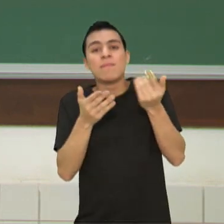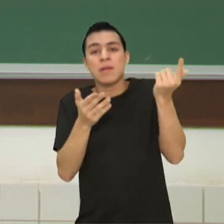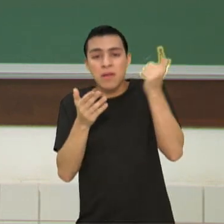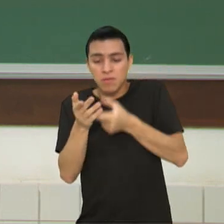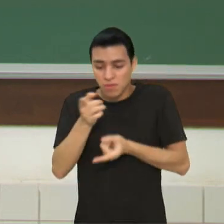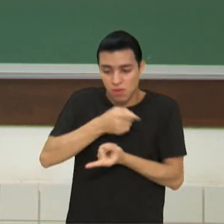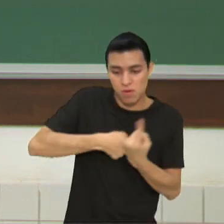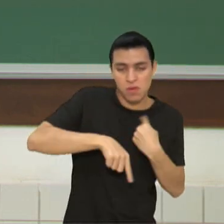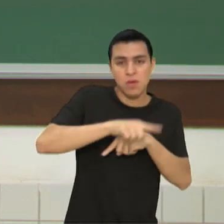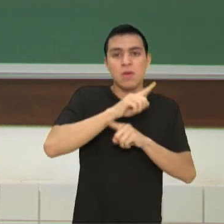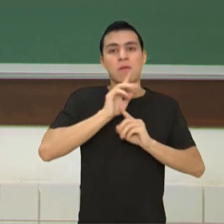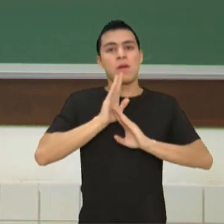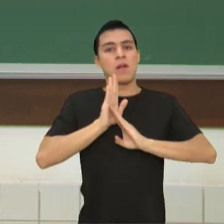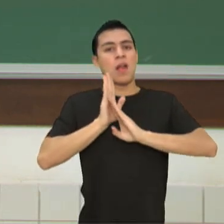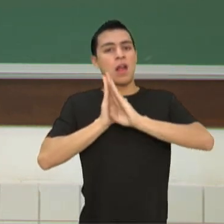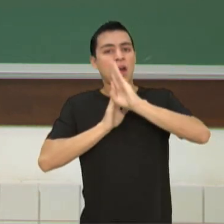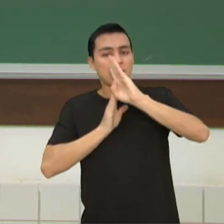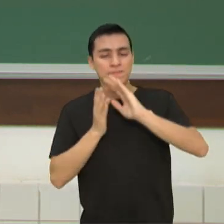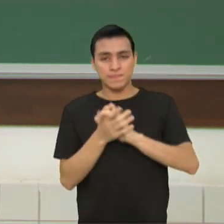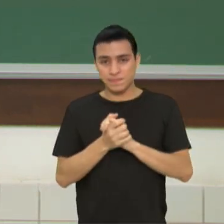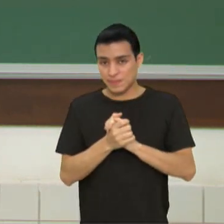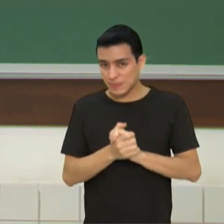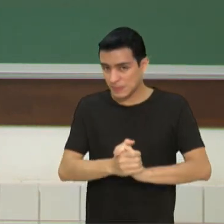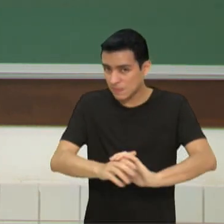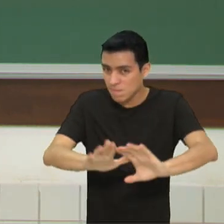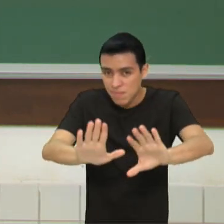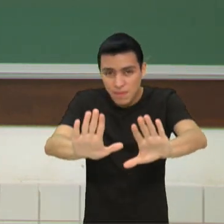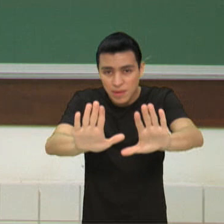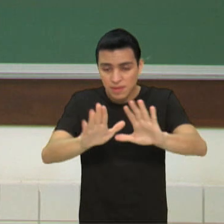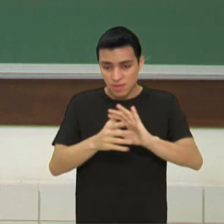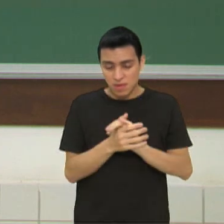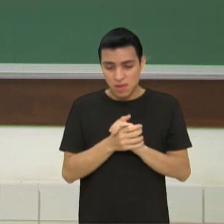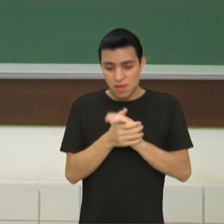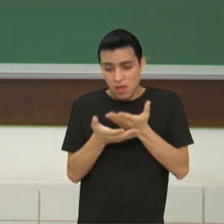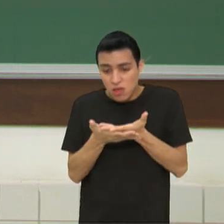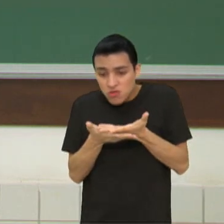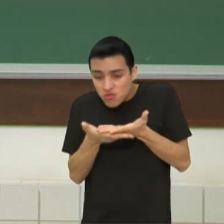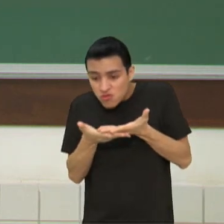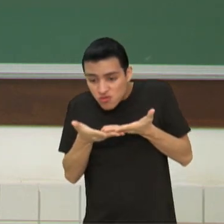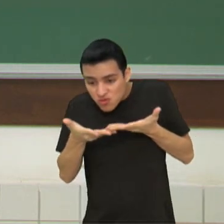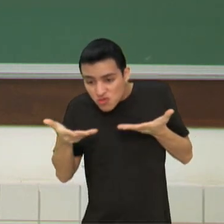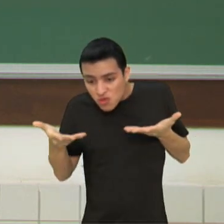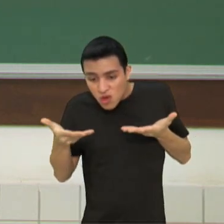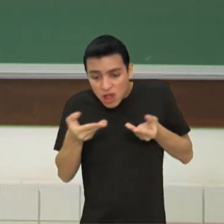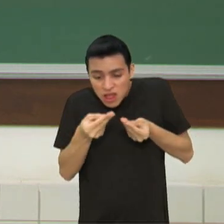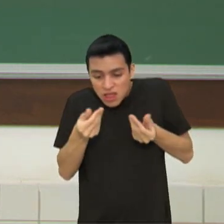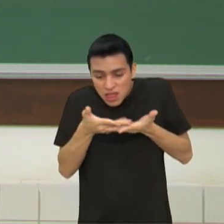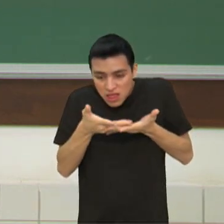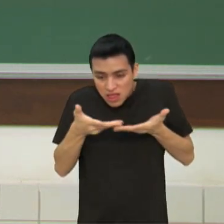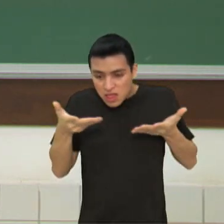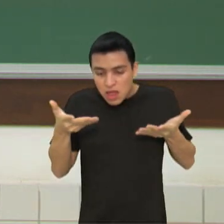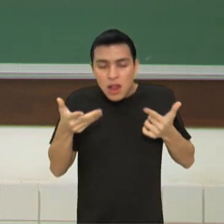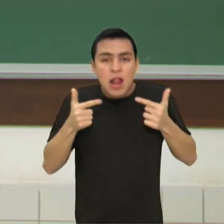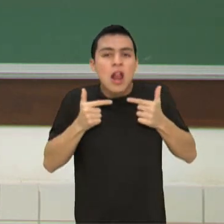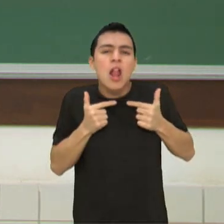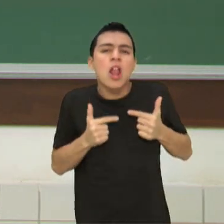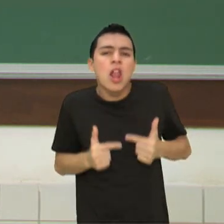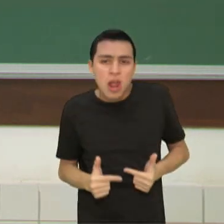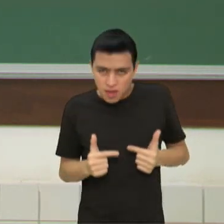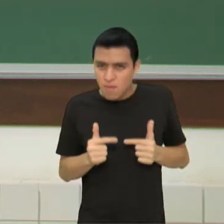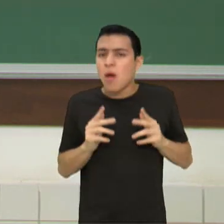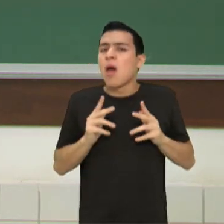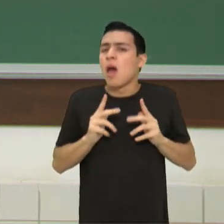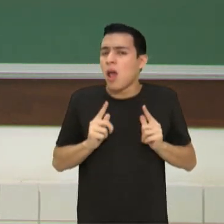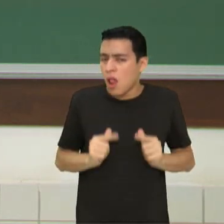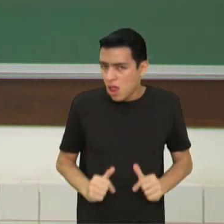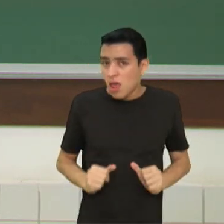desejado seja alcançado. Só que, se eu aumento o retículo liso, Eu não aumento só a detoxificação, eu